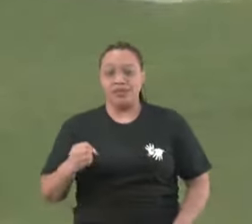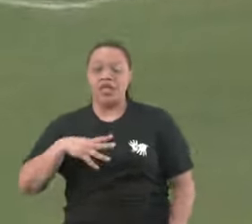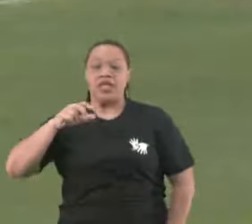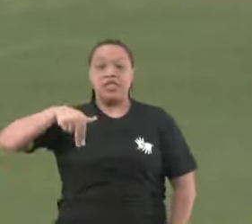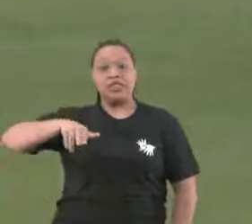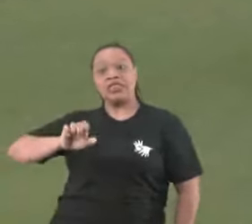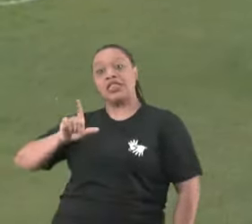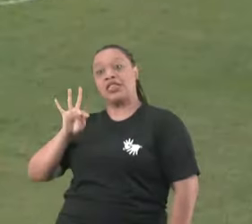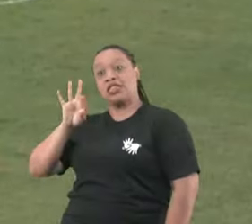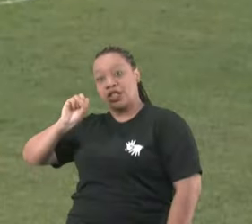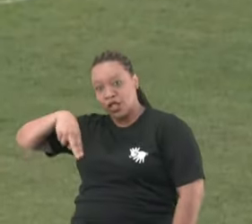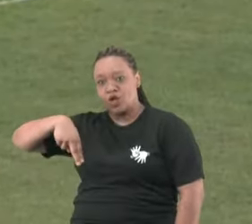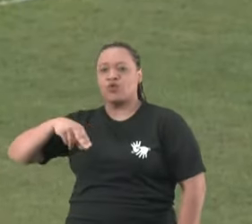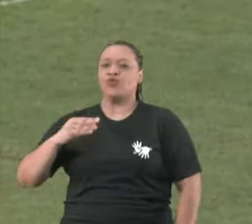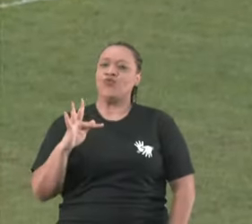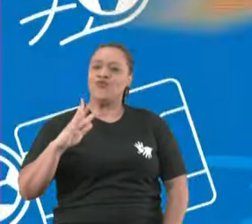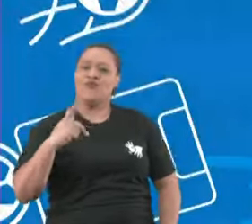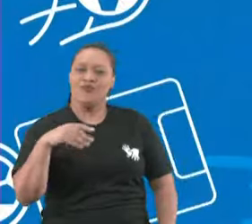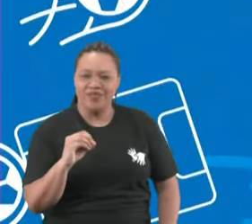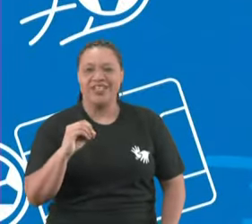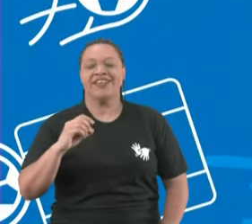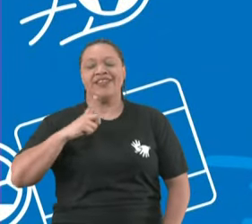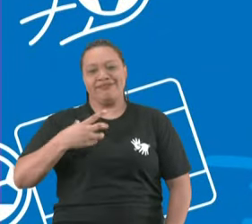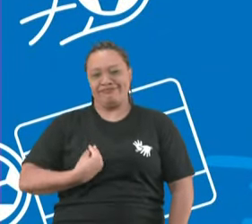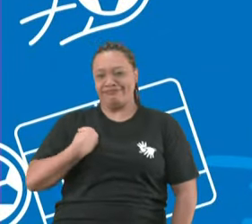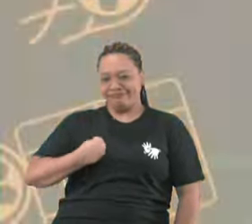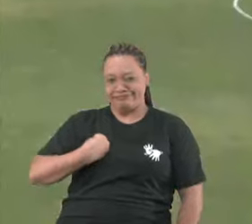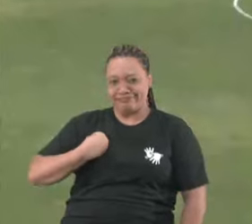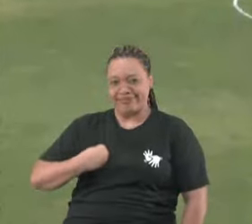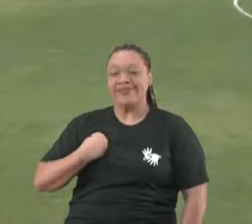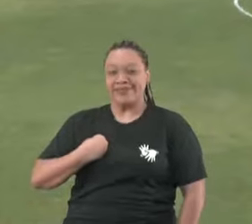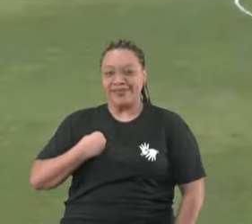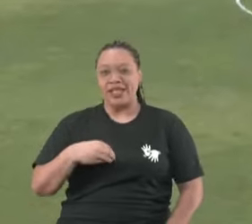Nelson Filho, Vitor Martins.